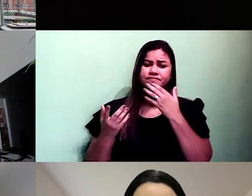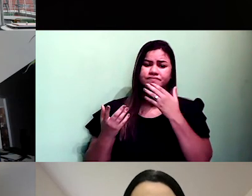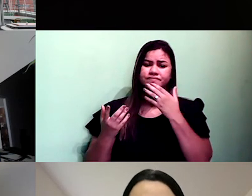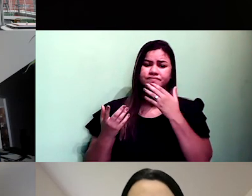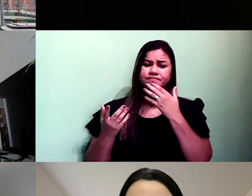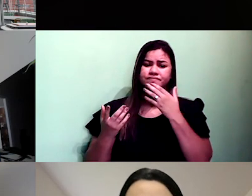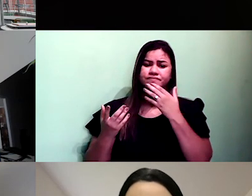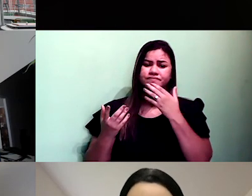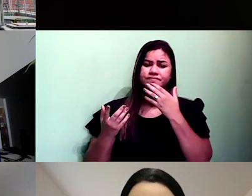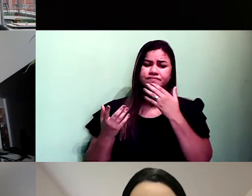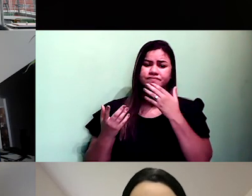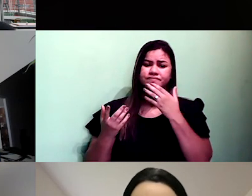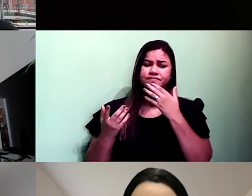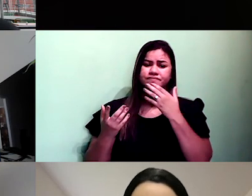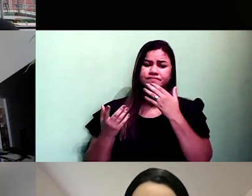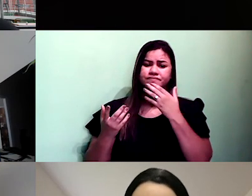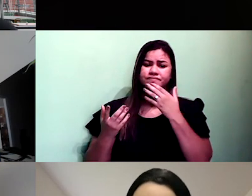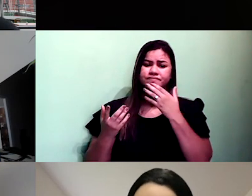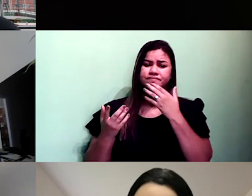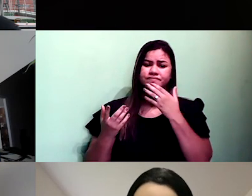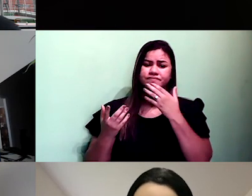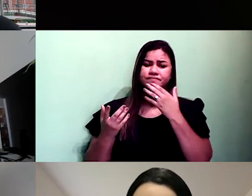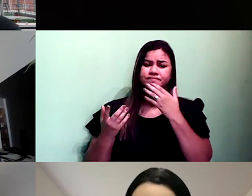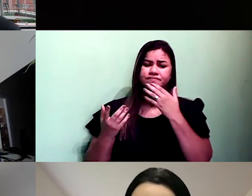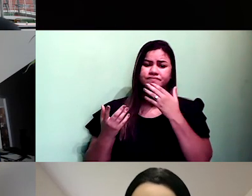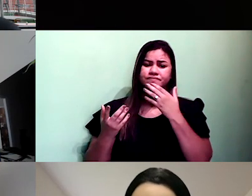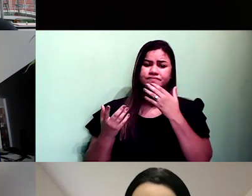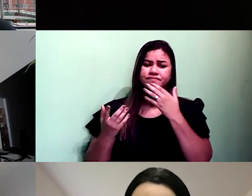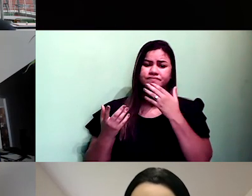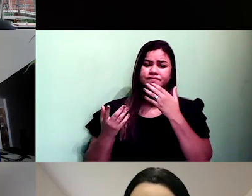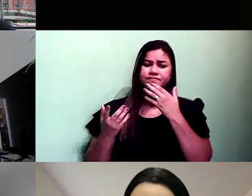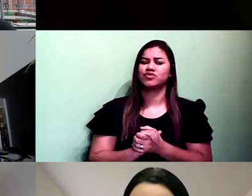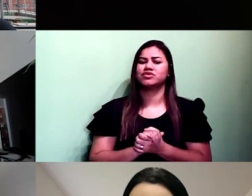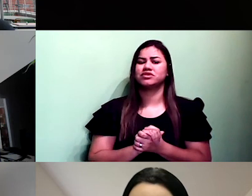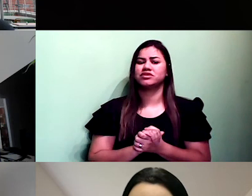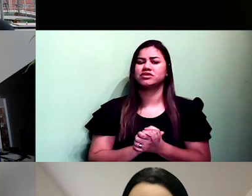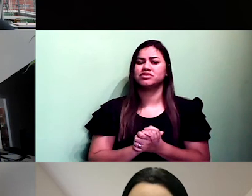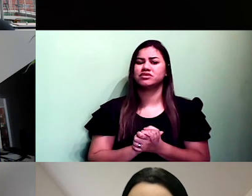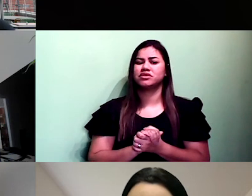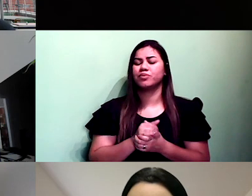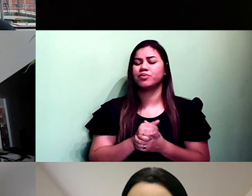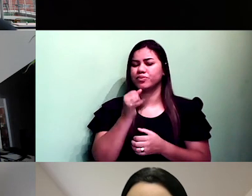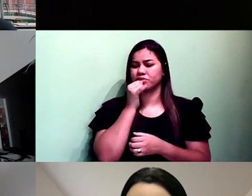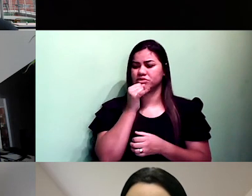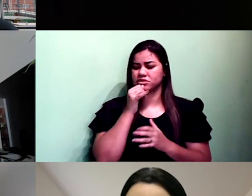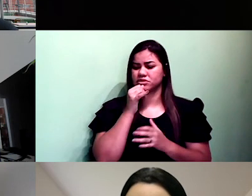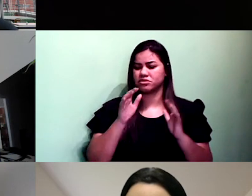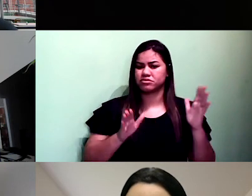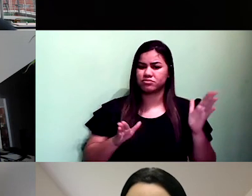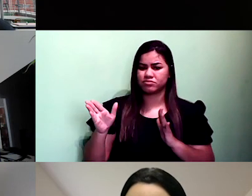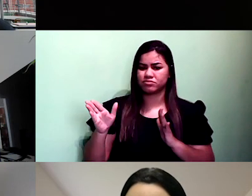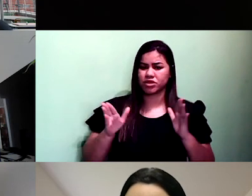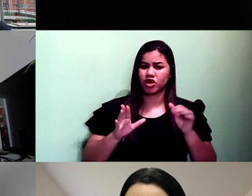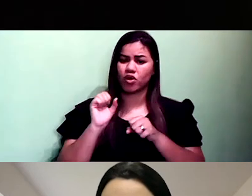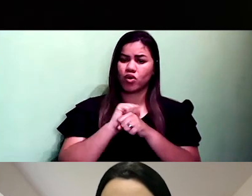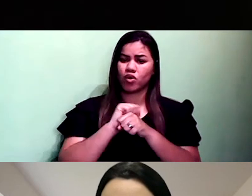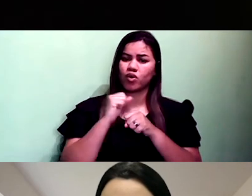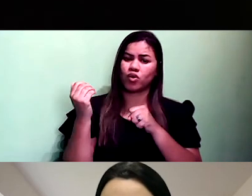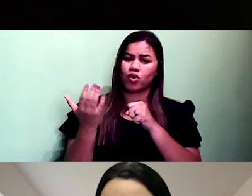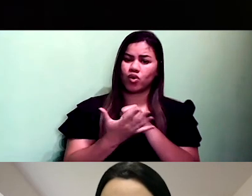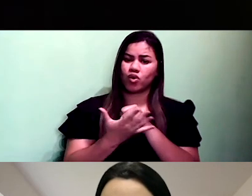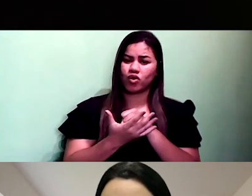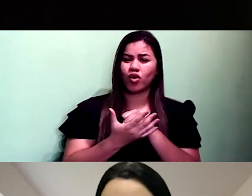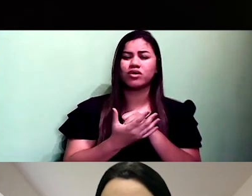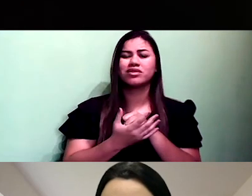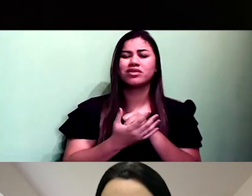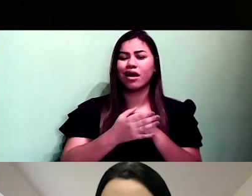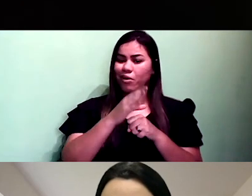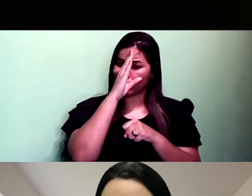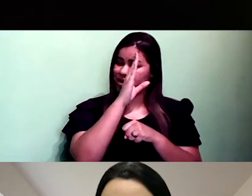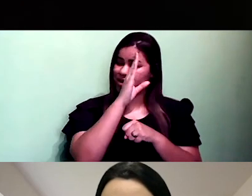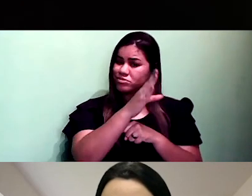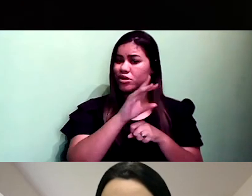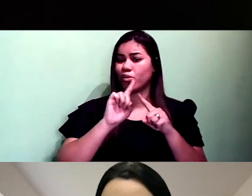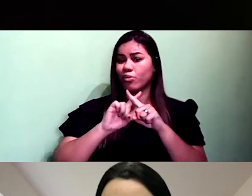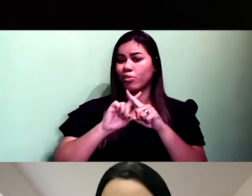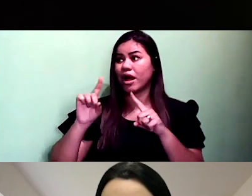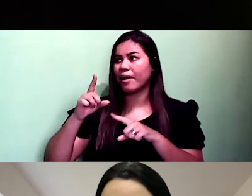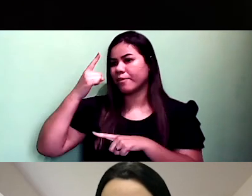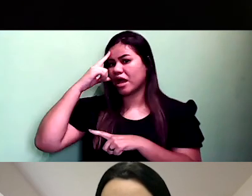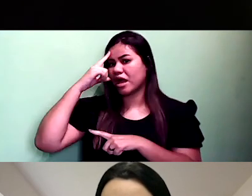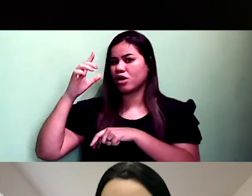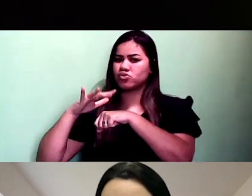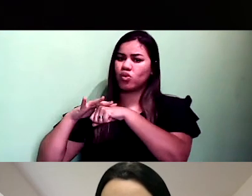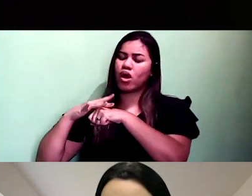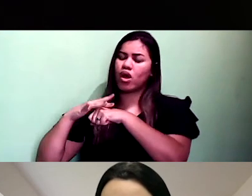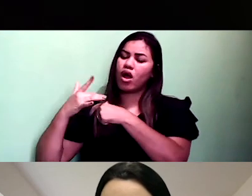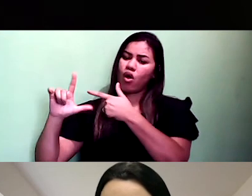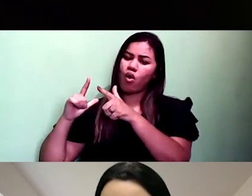permanecem circulando, né? A gente está no momento de Covid, mas não podemos esquecer, né, da